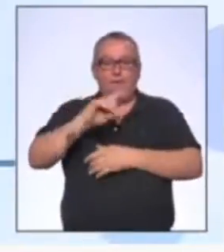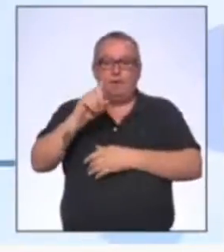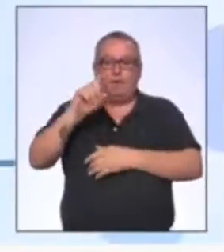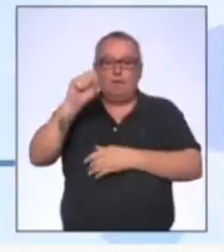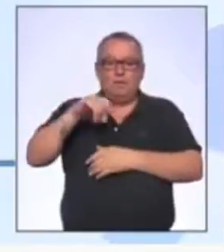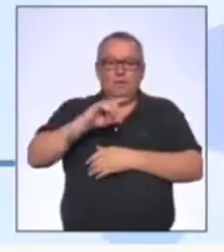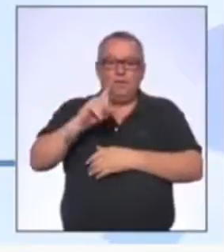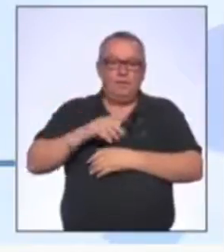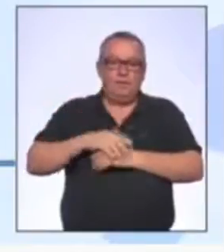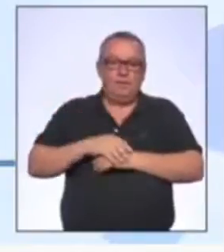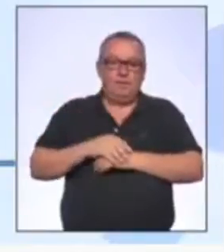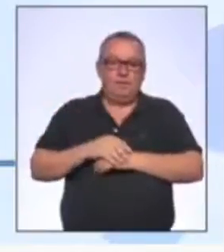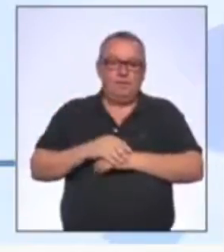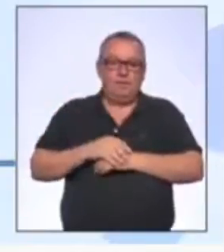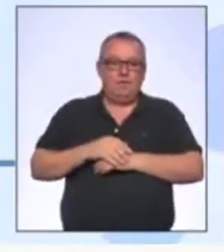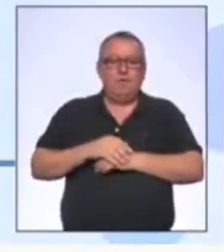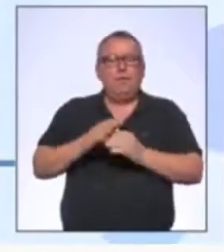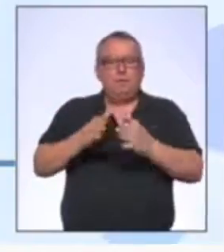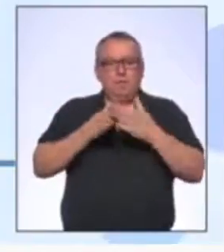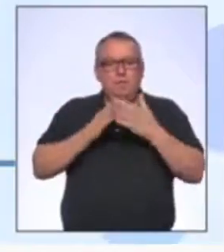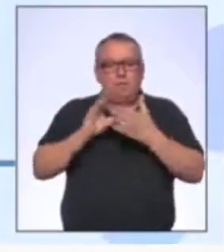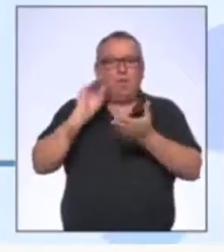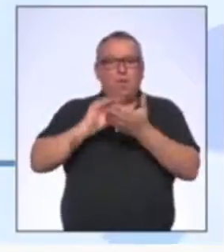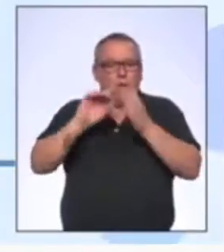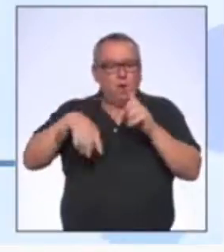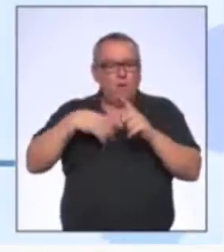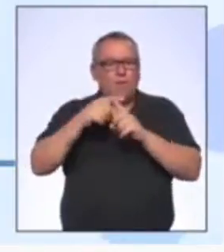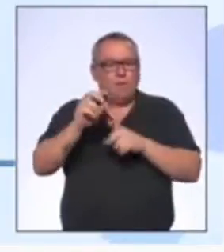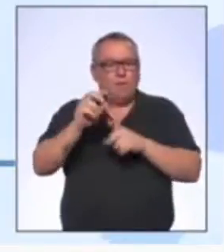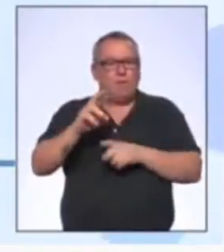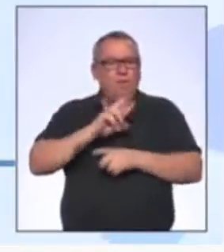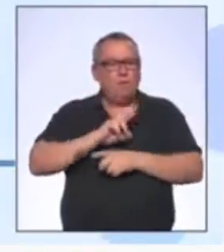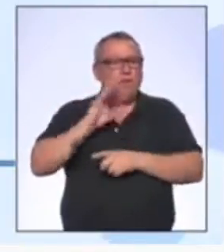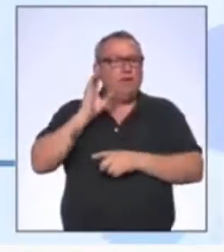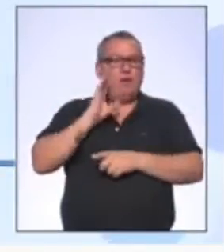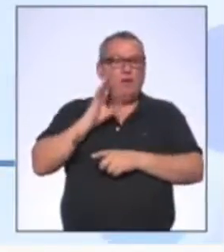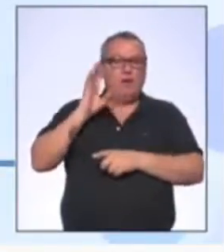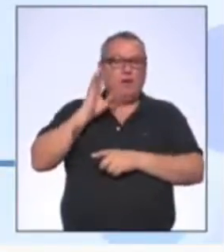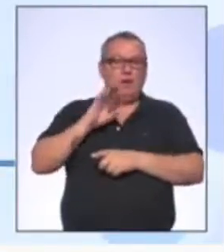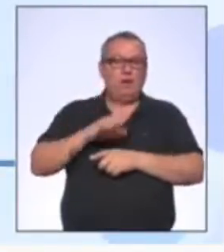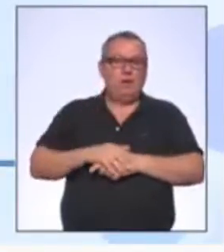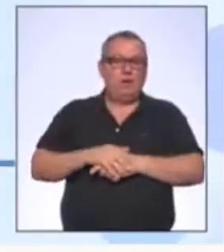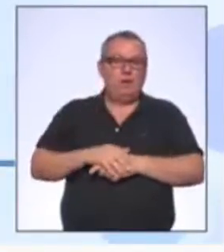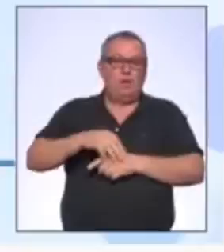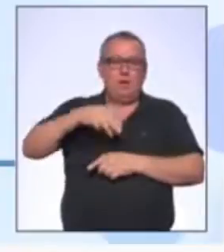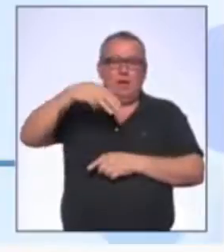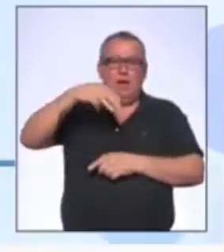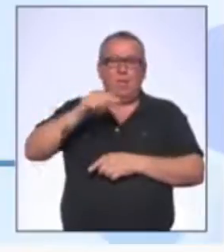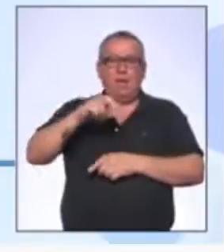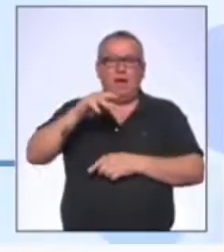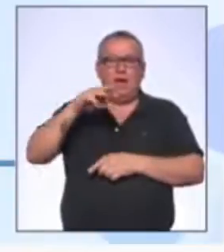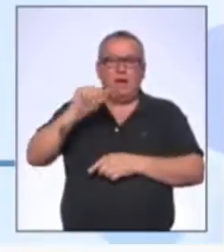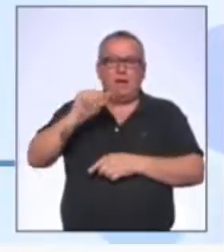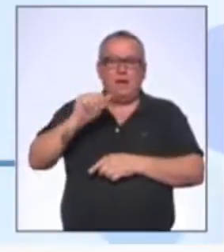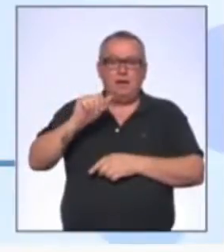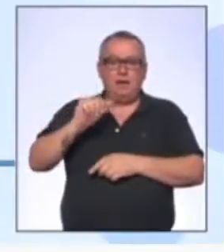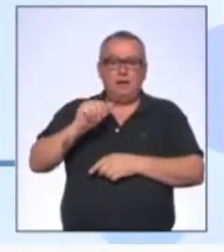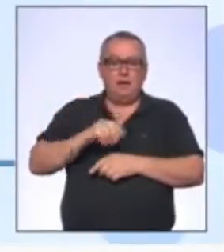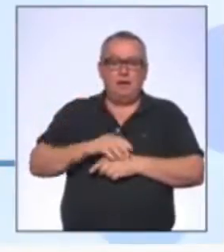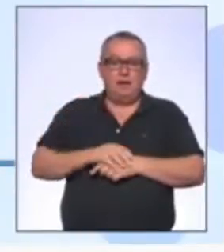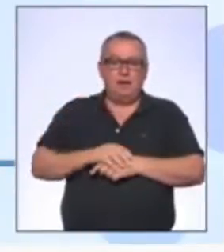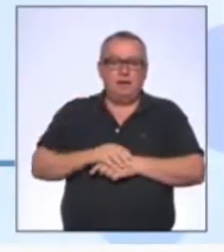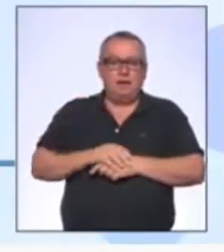é não consegue completar um pouquinho mais as respostas para gente tem na marta mata